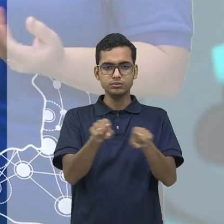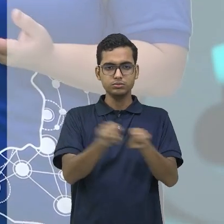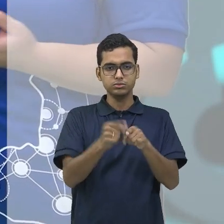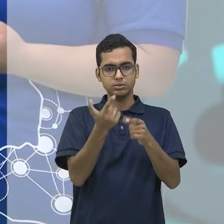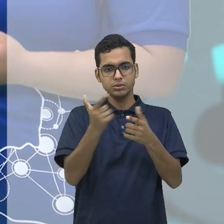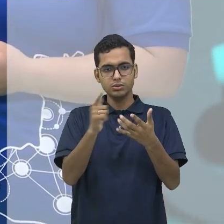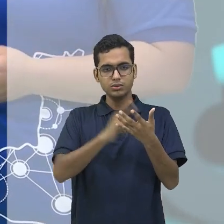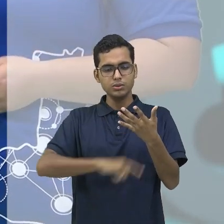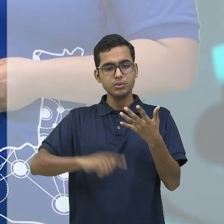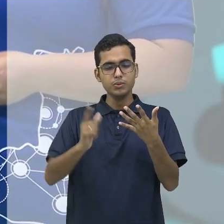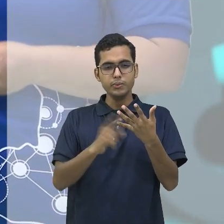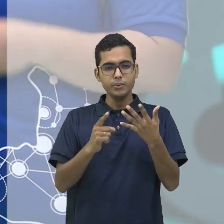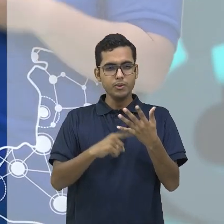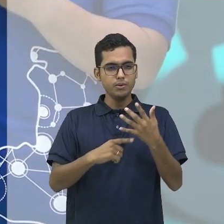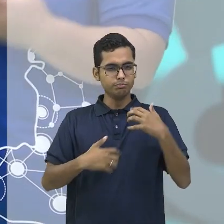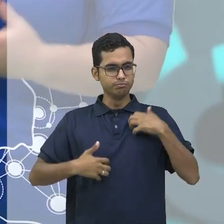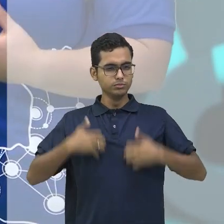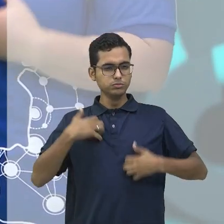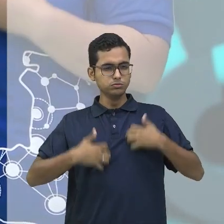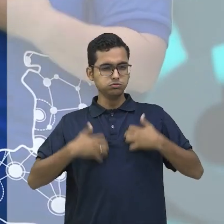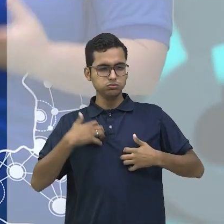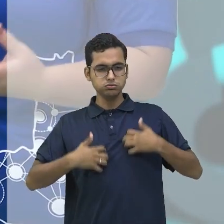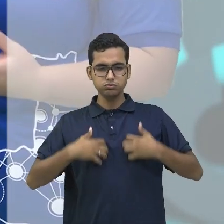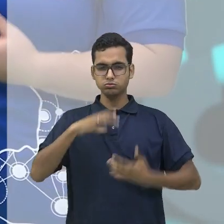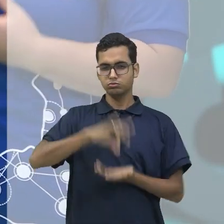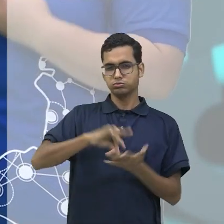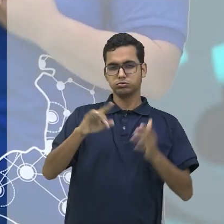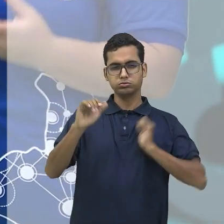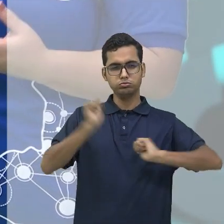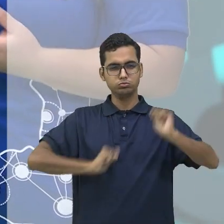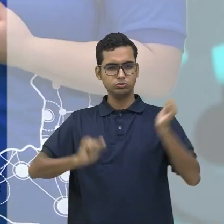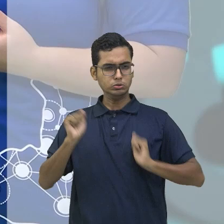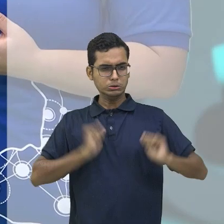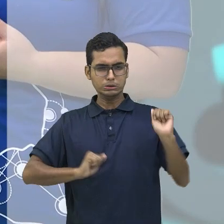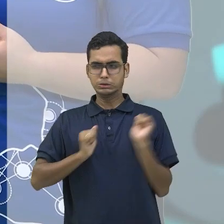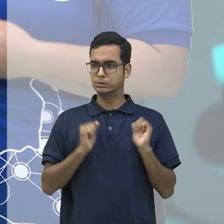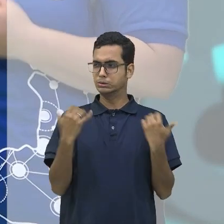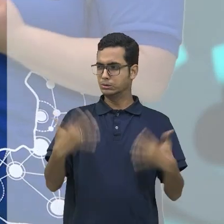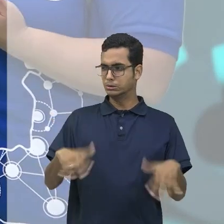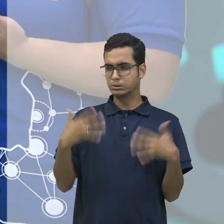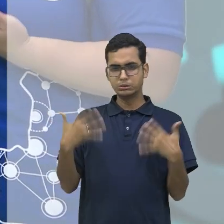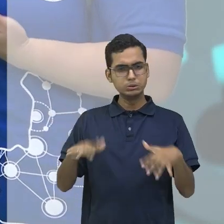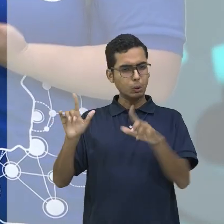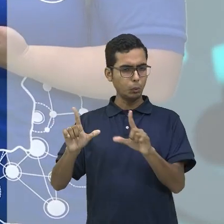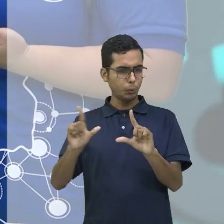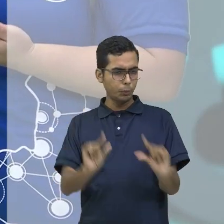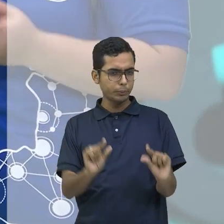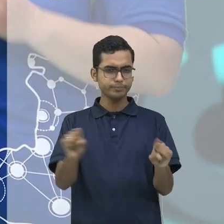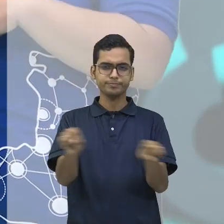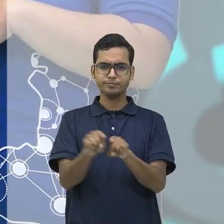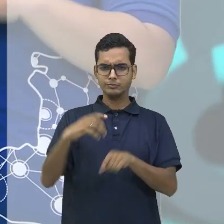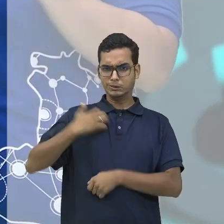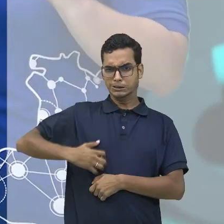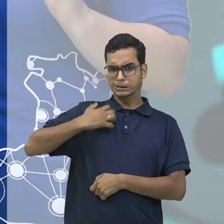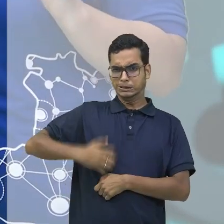O número de pesquisas que já foram feitas, realizadas, demonstrando esse benefício são inúmeros,